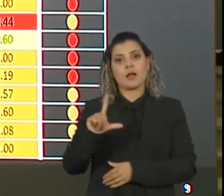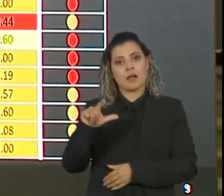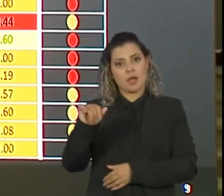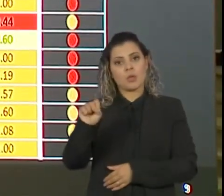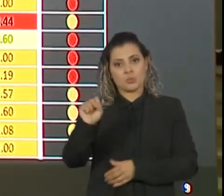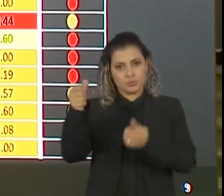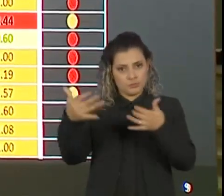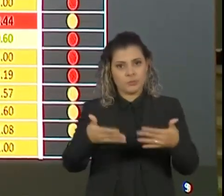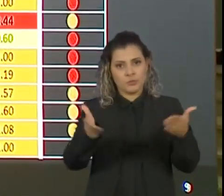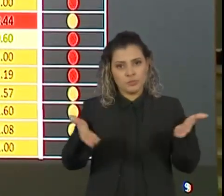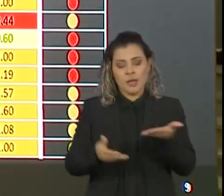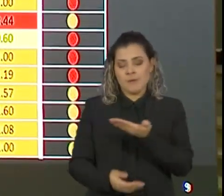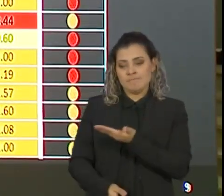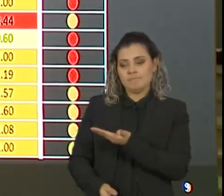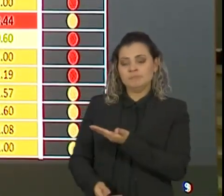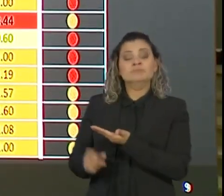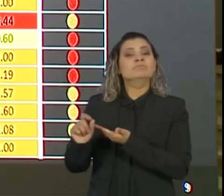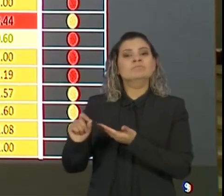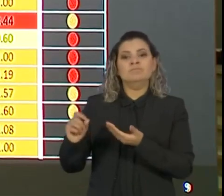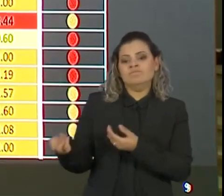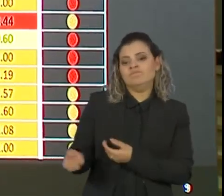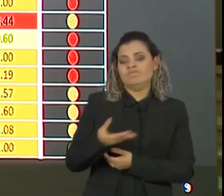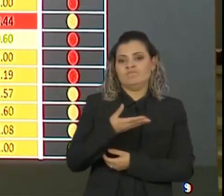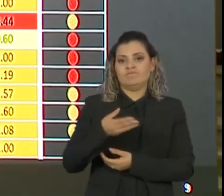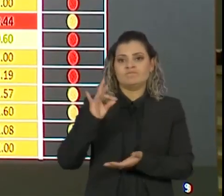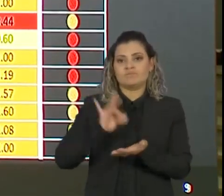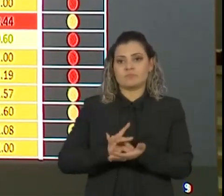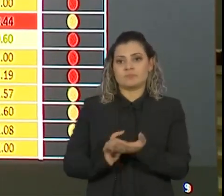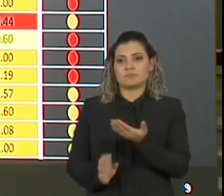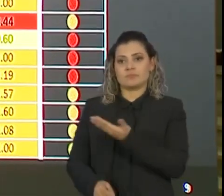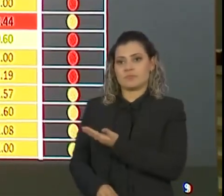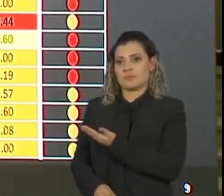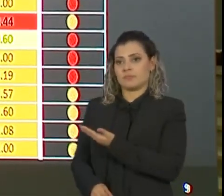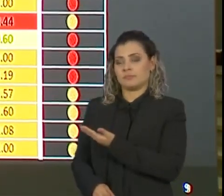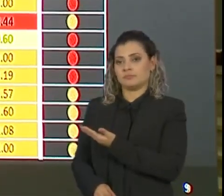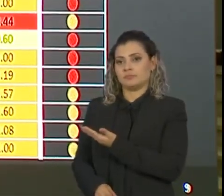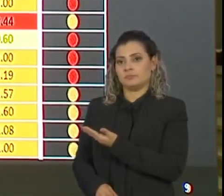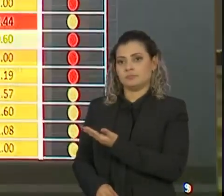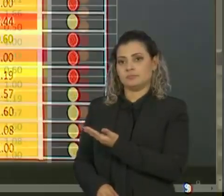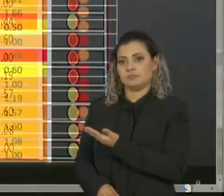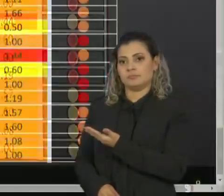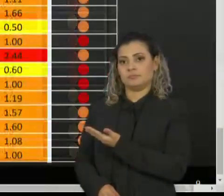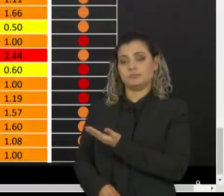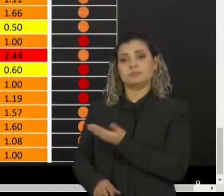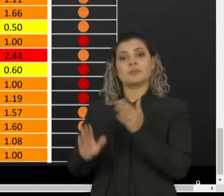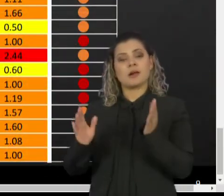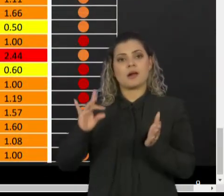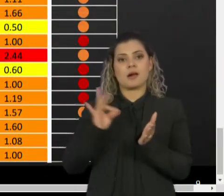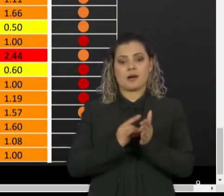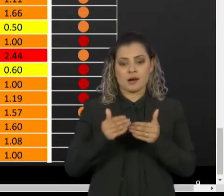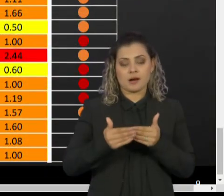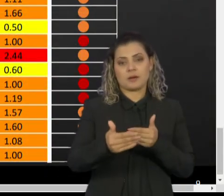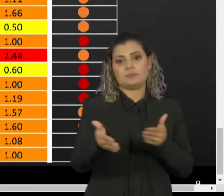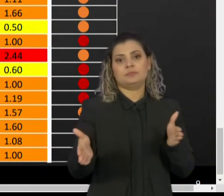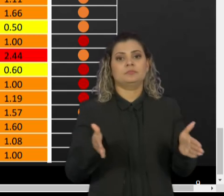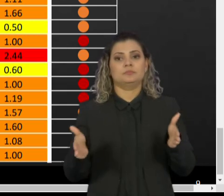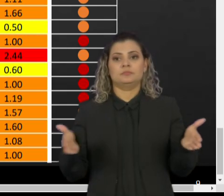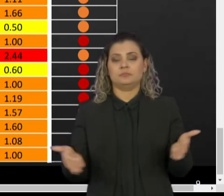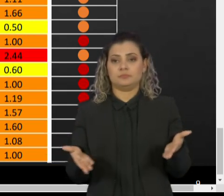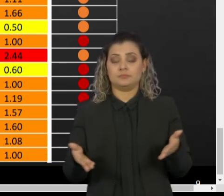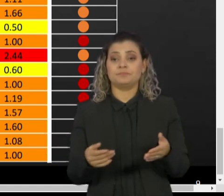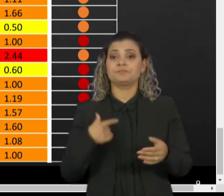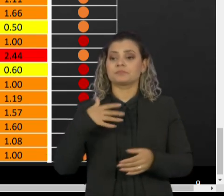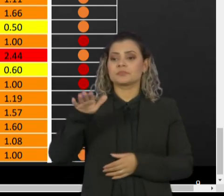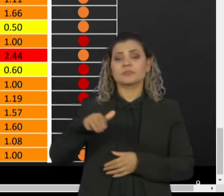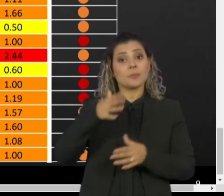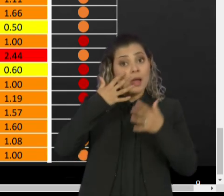mostrou, agora com a atualização na última coluna da classificação vigente nesse momento. Gostaria de